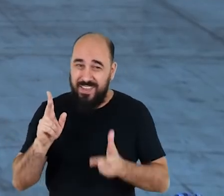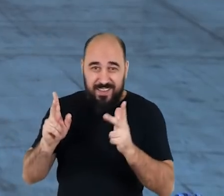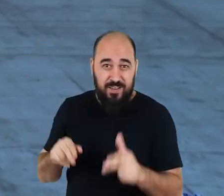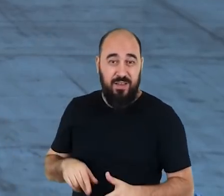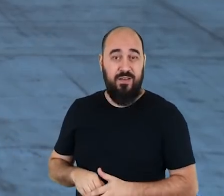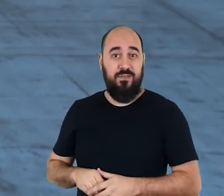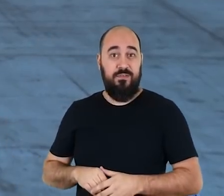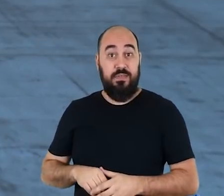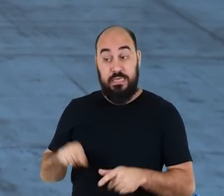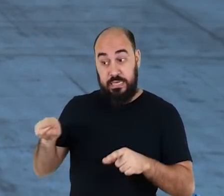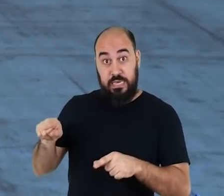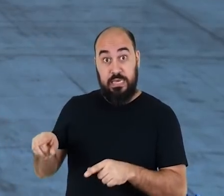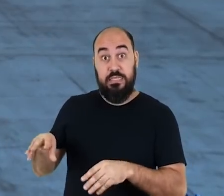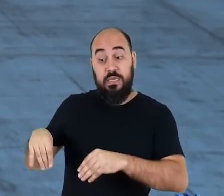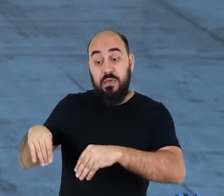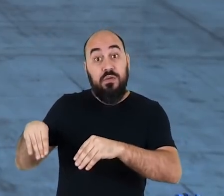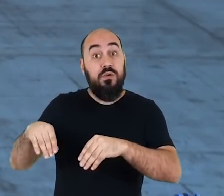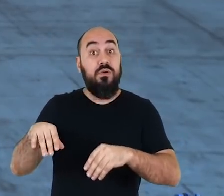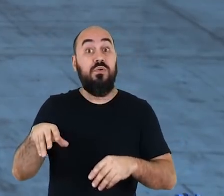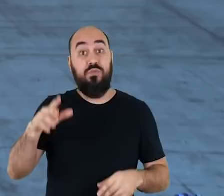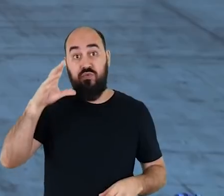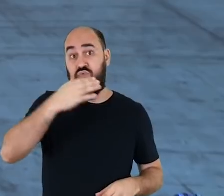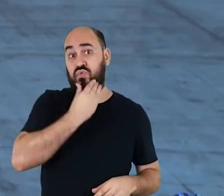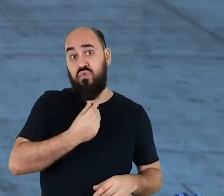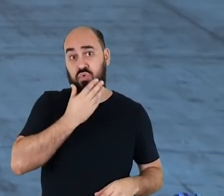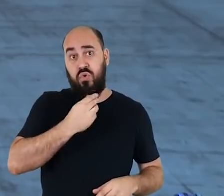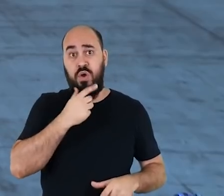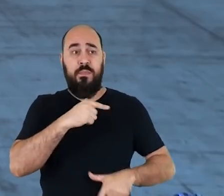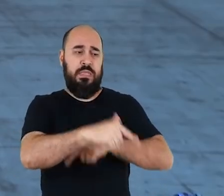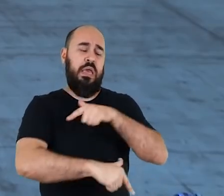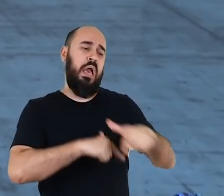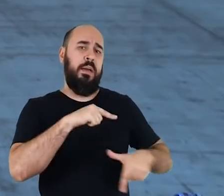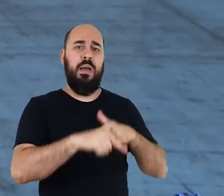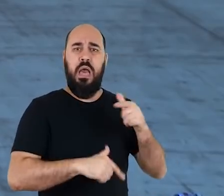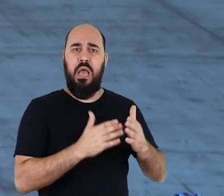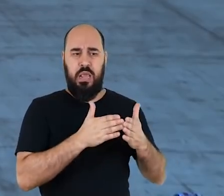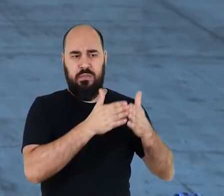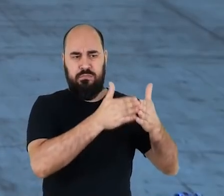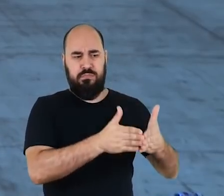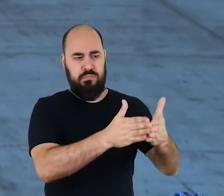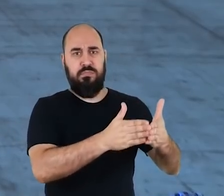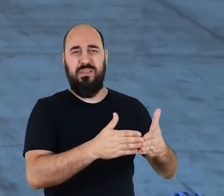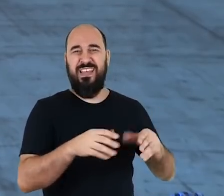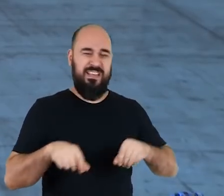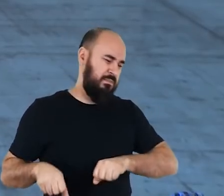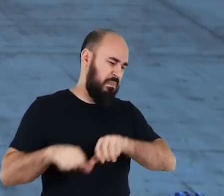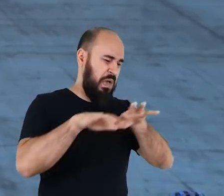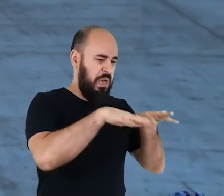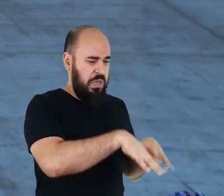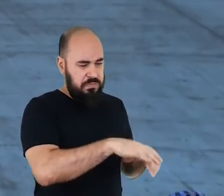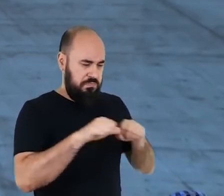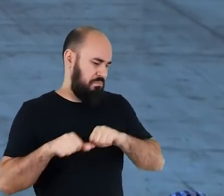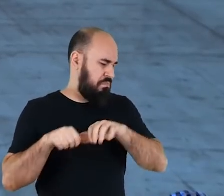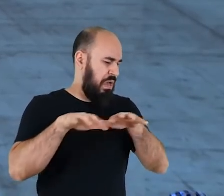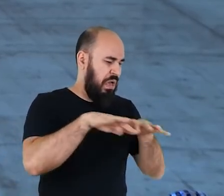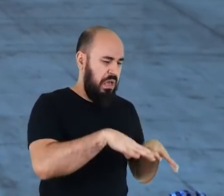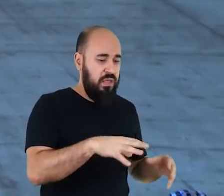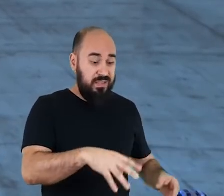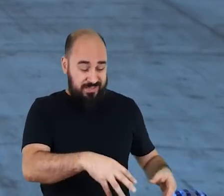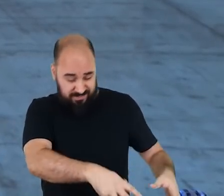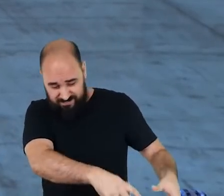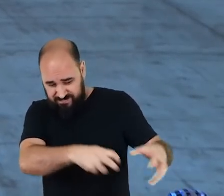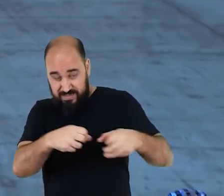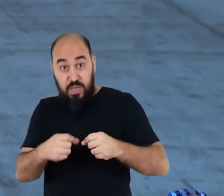referência aos pescadores que após um dia de intensa atividade no mar, colocam as suas redes abertas na